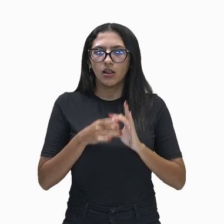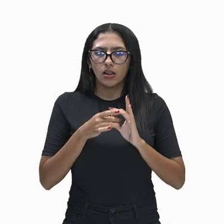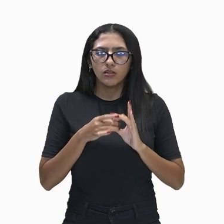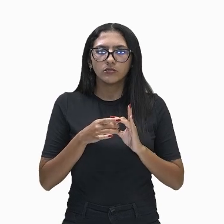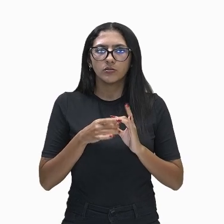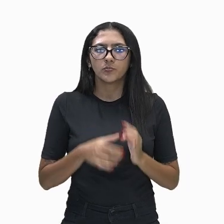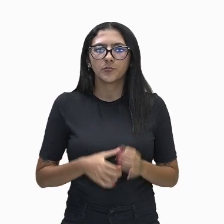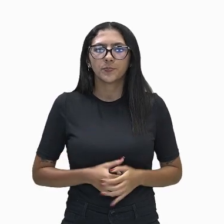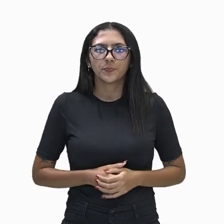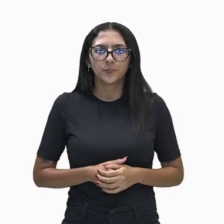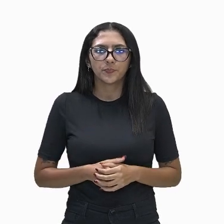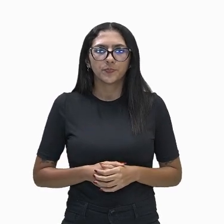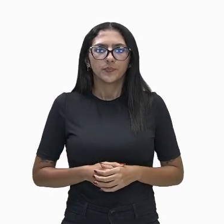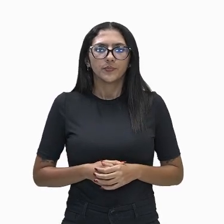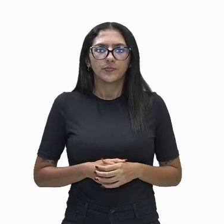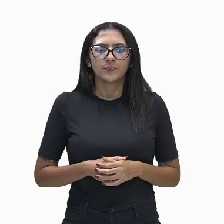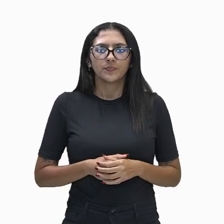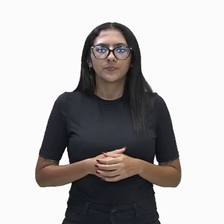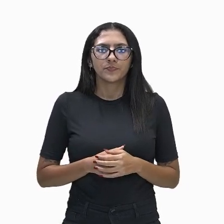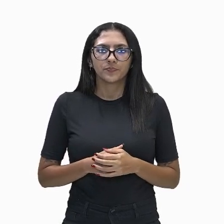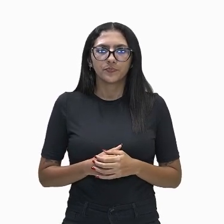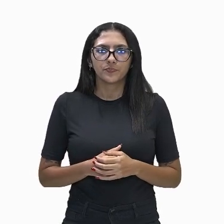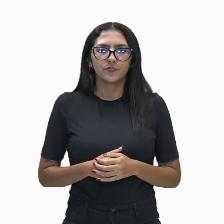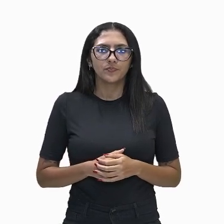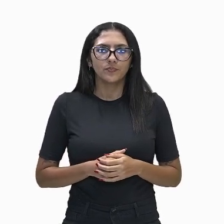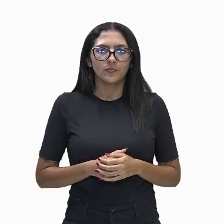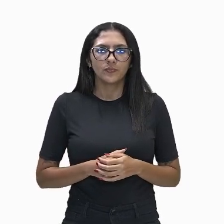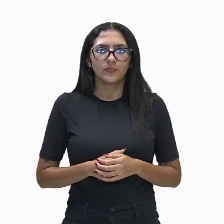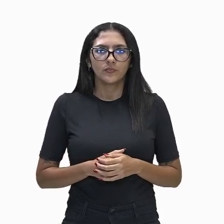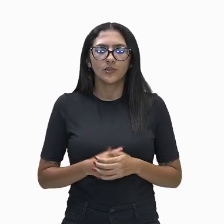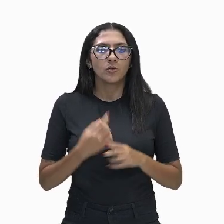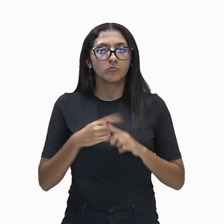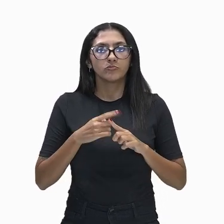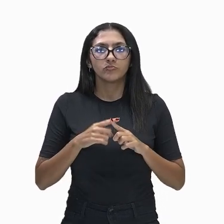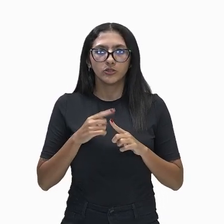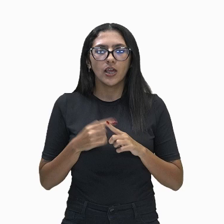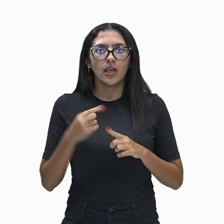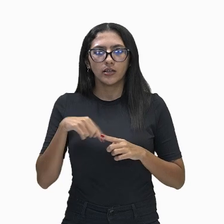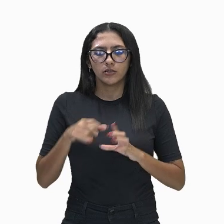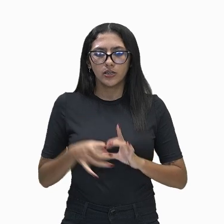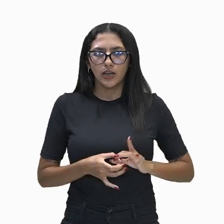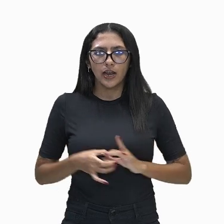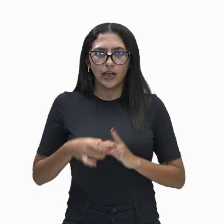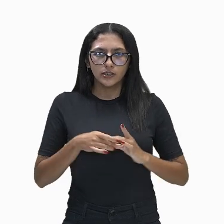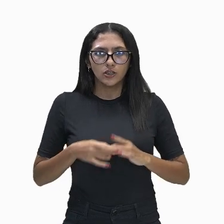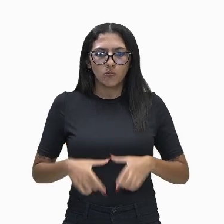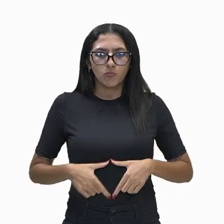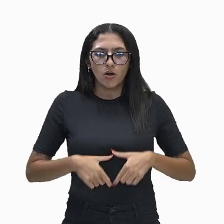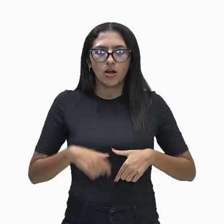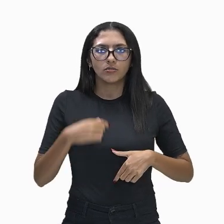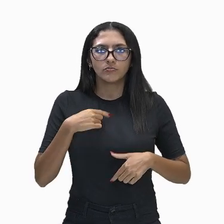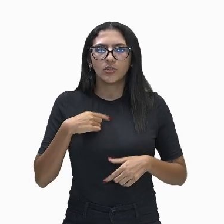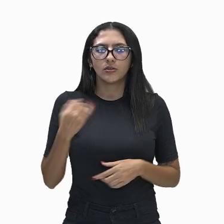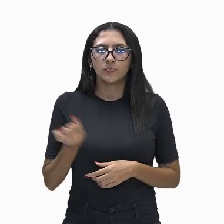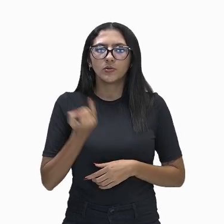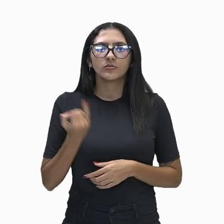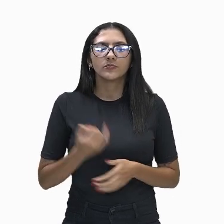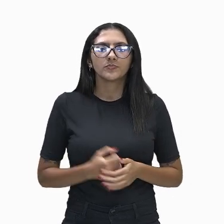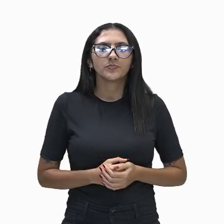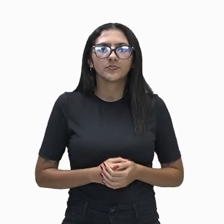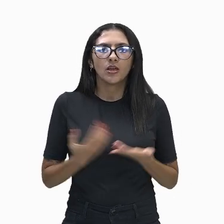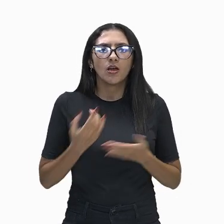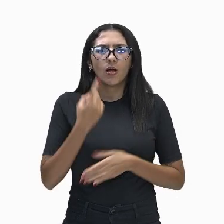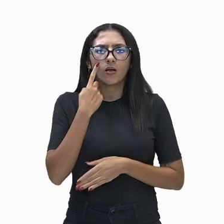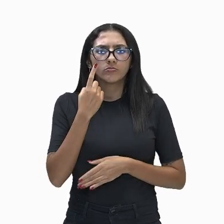interferência, porque são de extrema importância. Então, vamos olhar os componentes